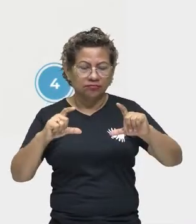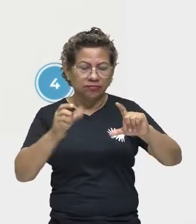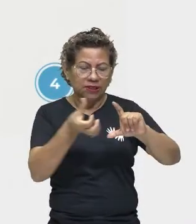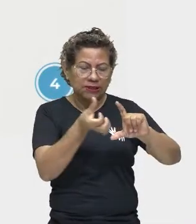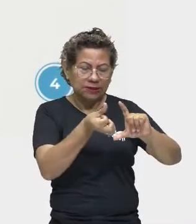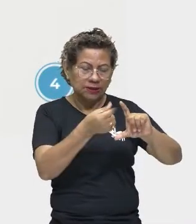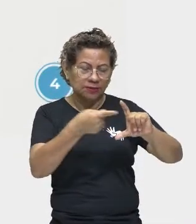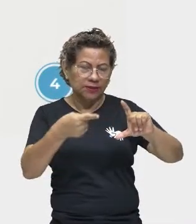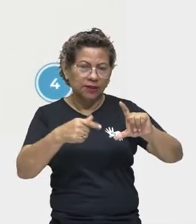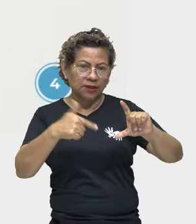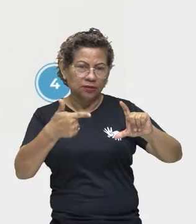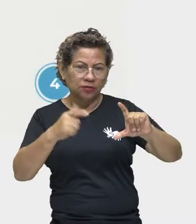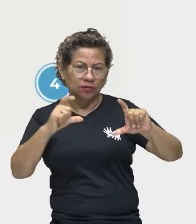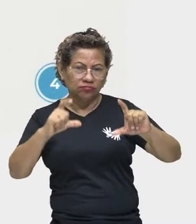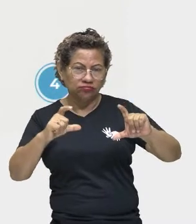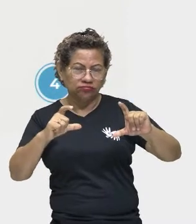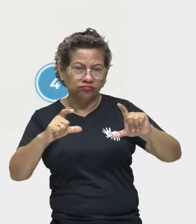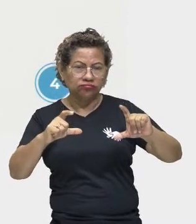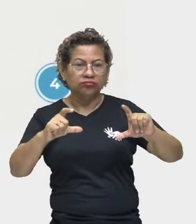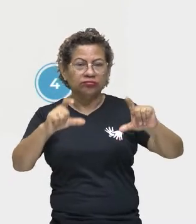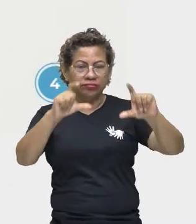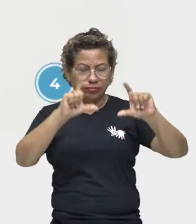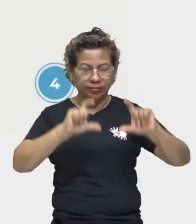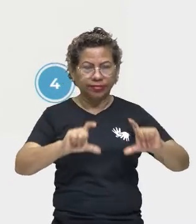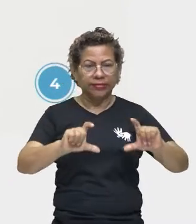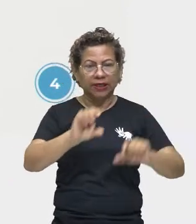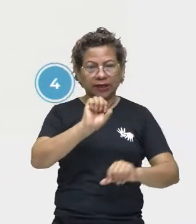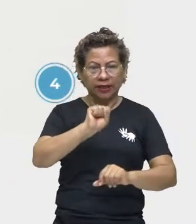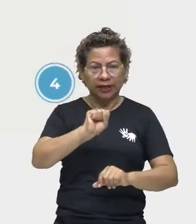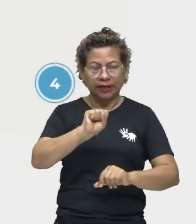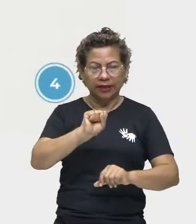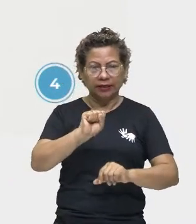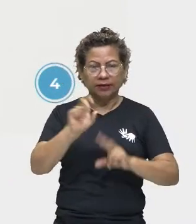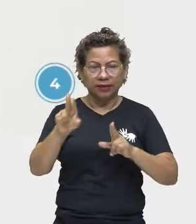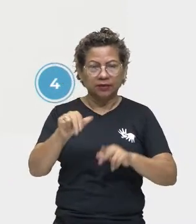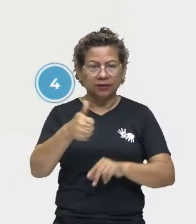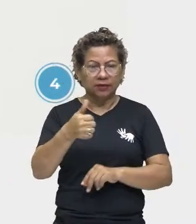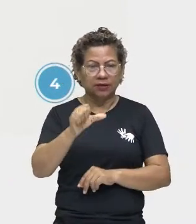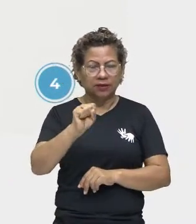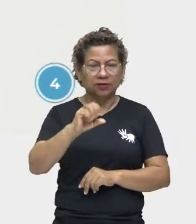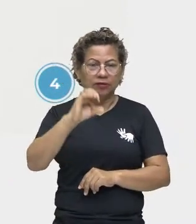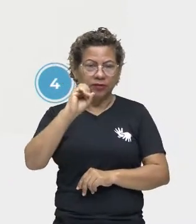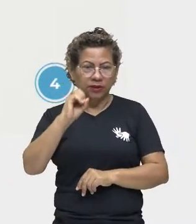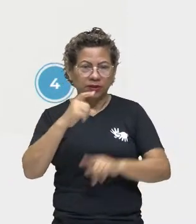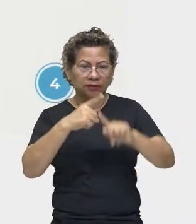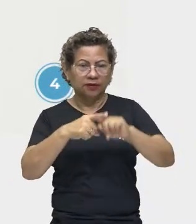4, igual a 720 graus.